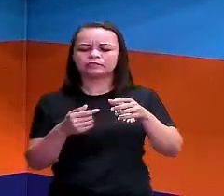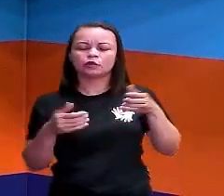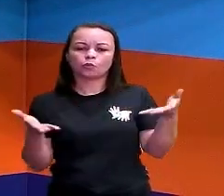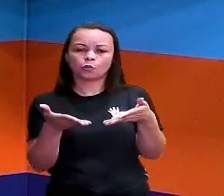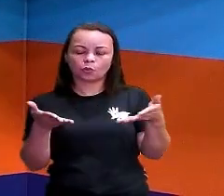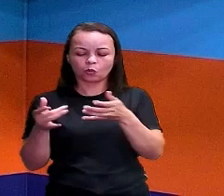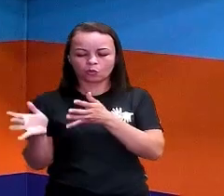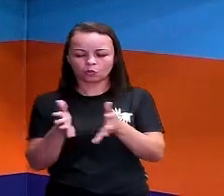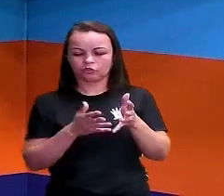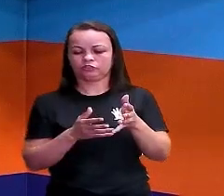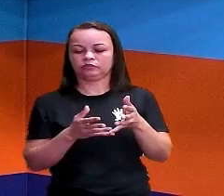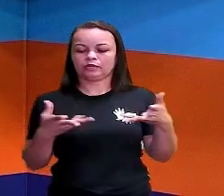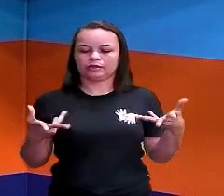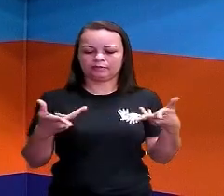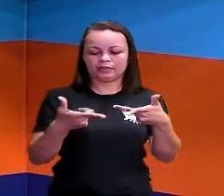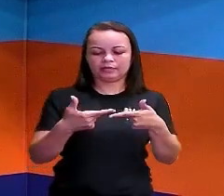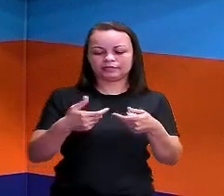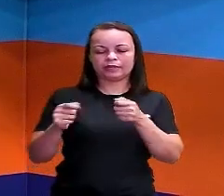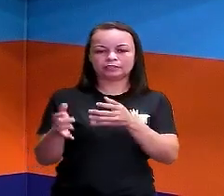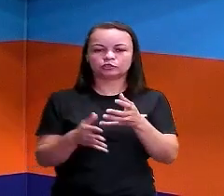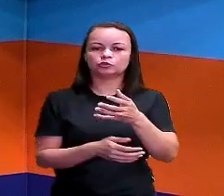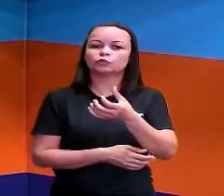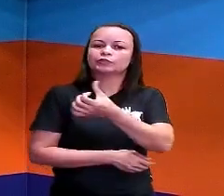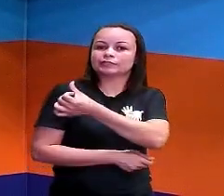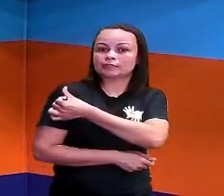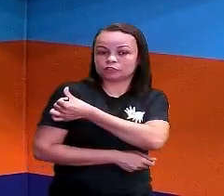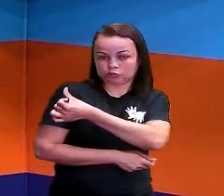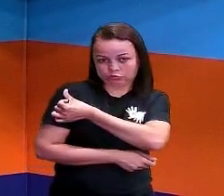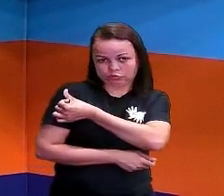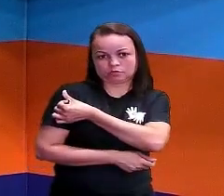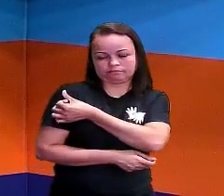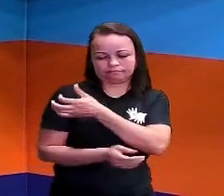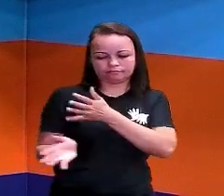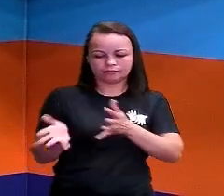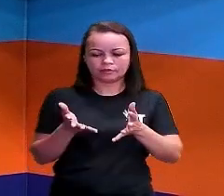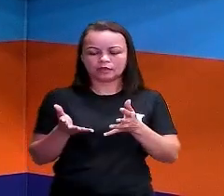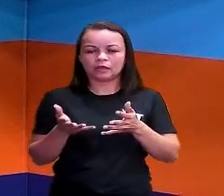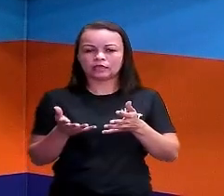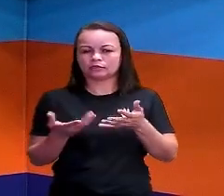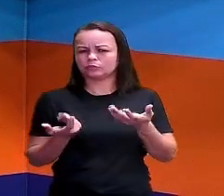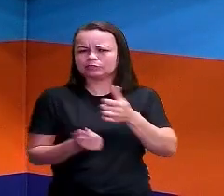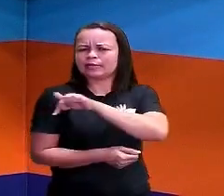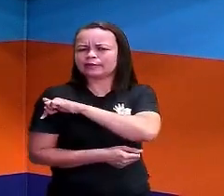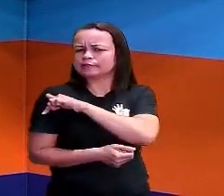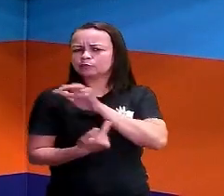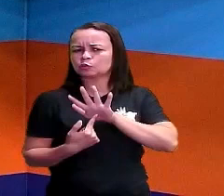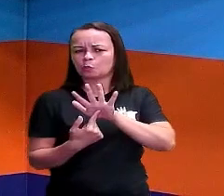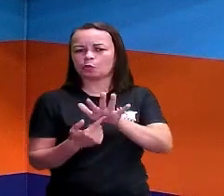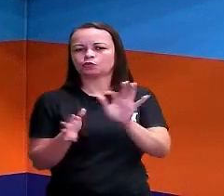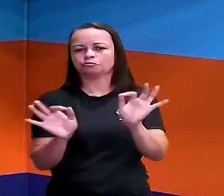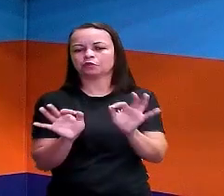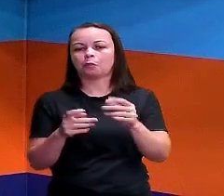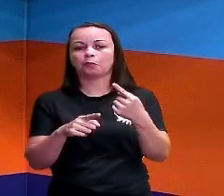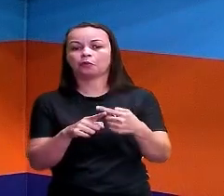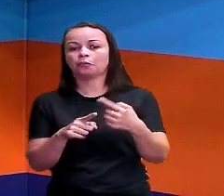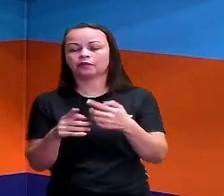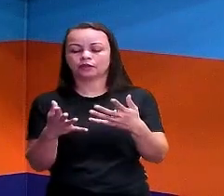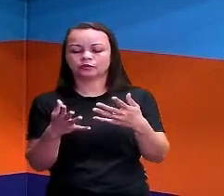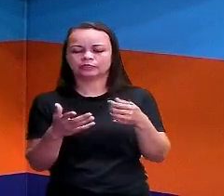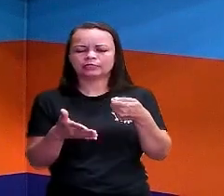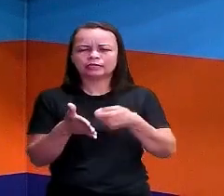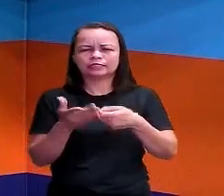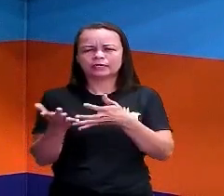do 6º ano. 7º ano eu não trouxe nenhuma habilidade, porque eu tentei aí trazer em conjunto com